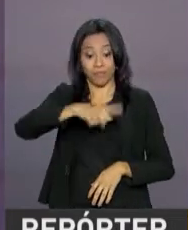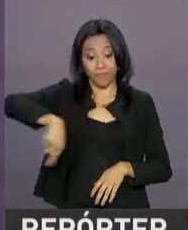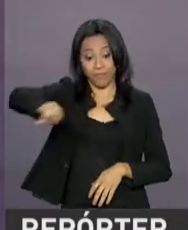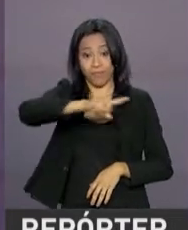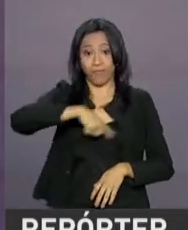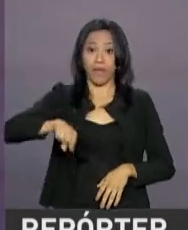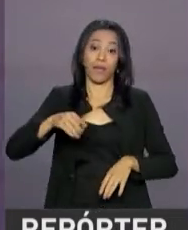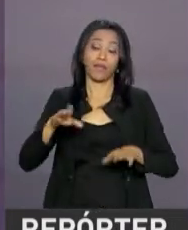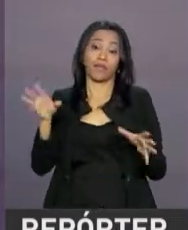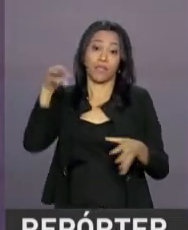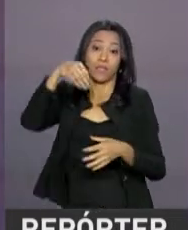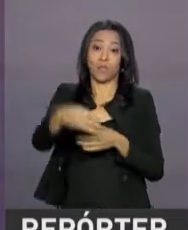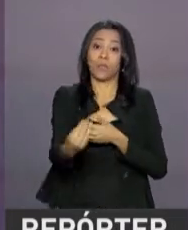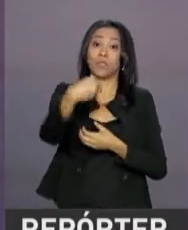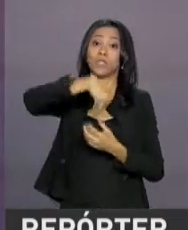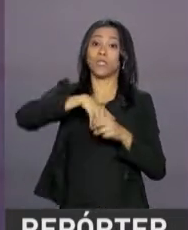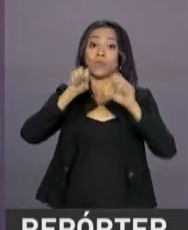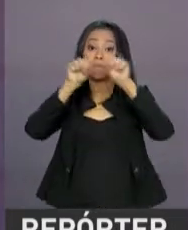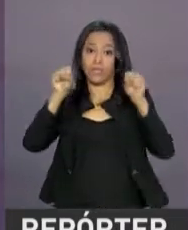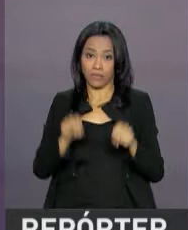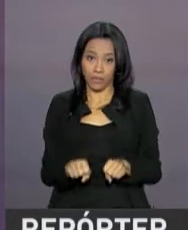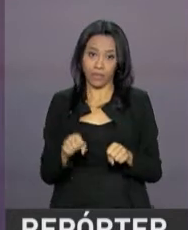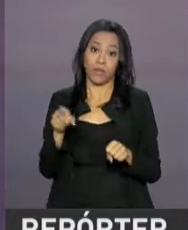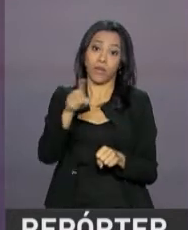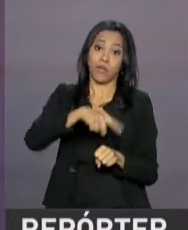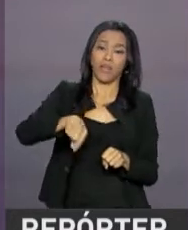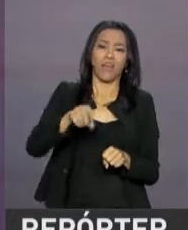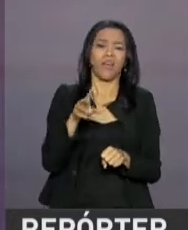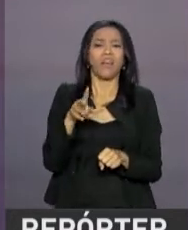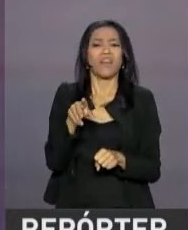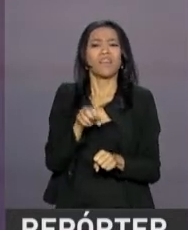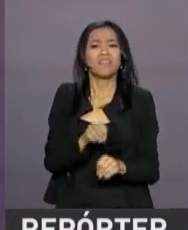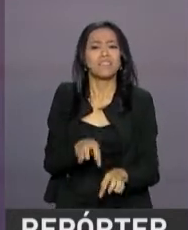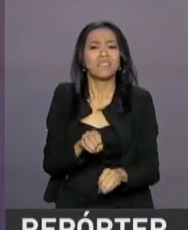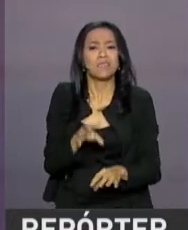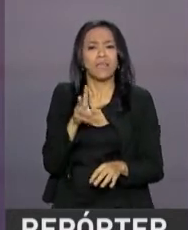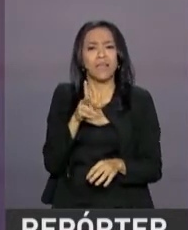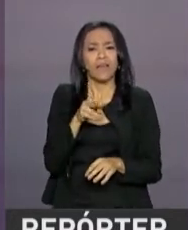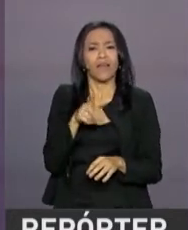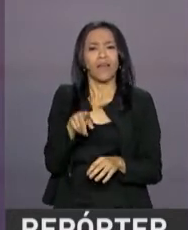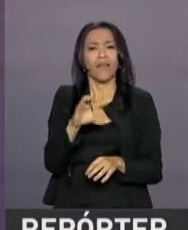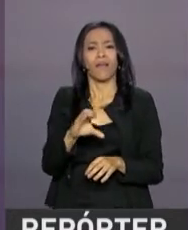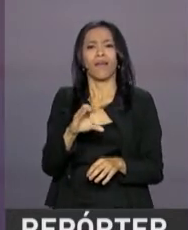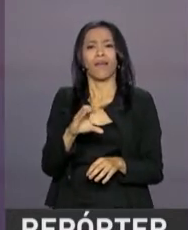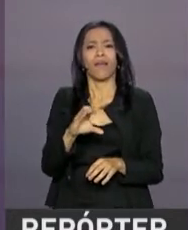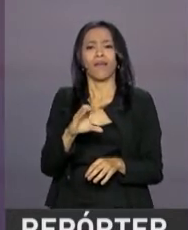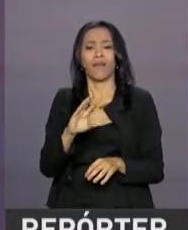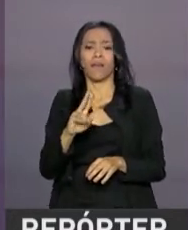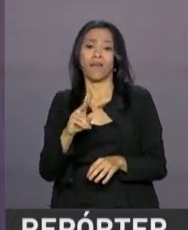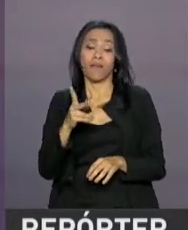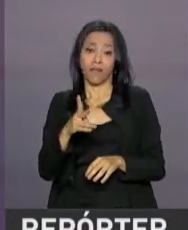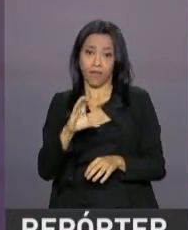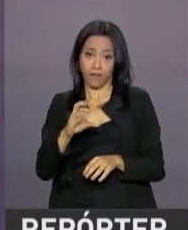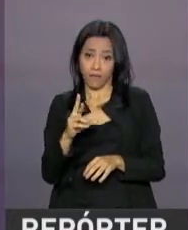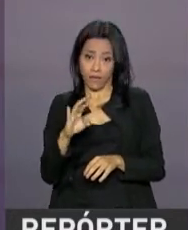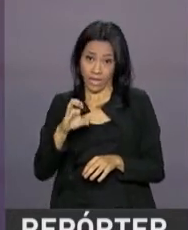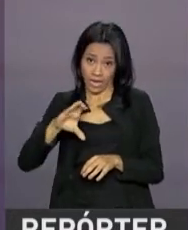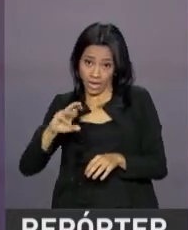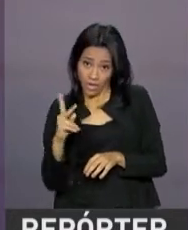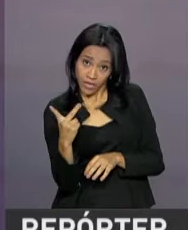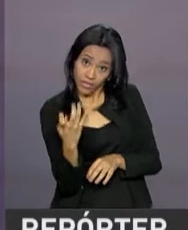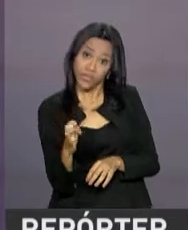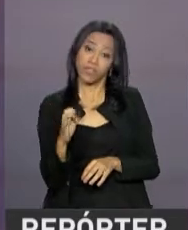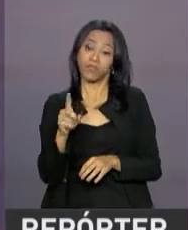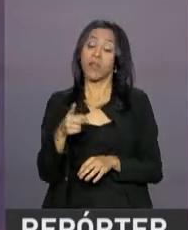de creche e pré escola não vão fazer provas a avaliação será por meio de um questionário respondido por professores